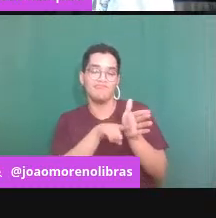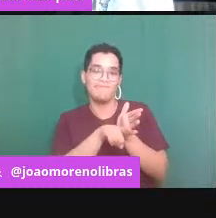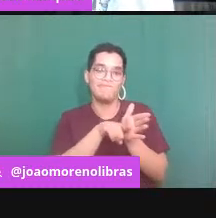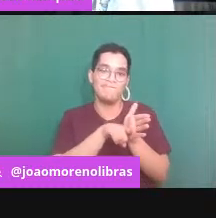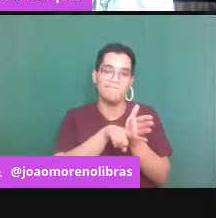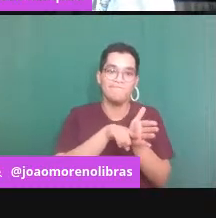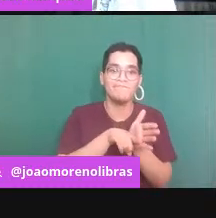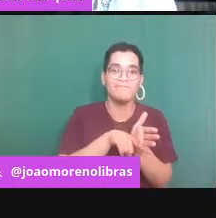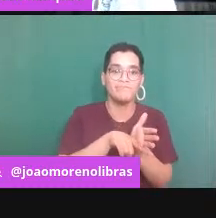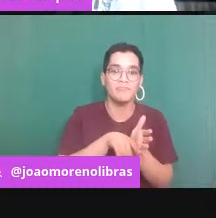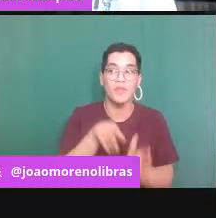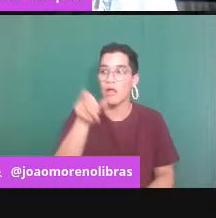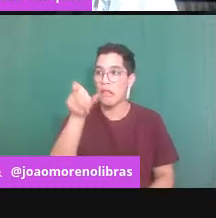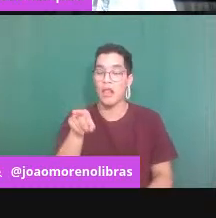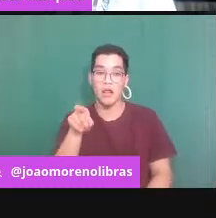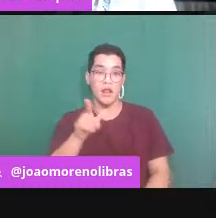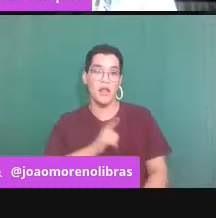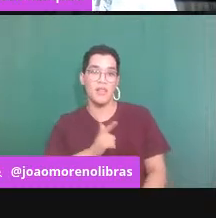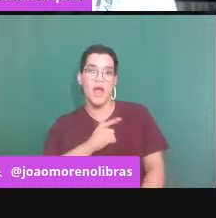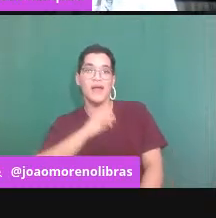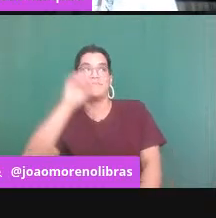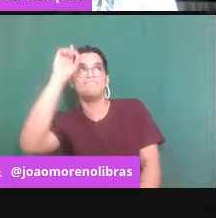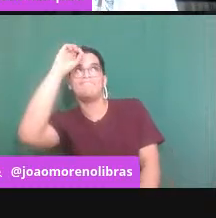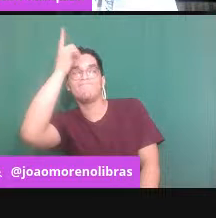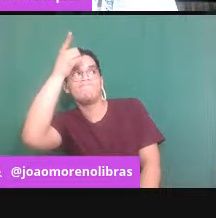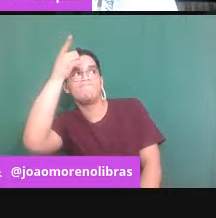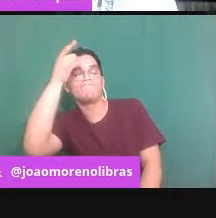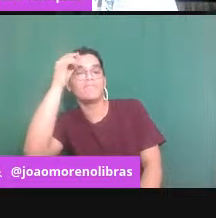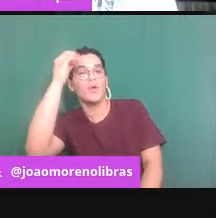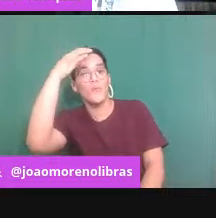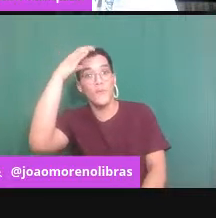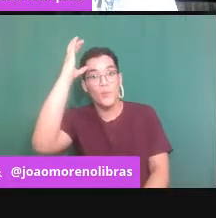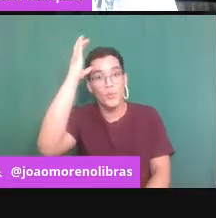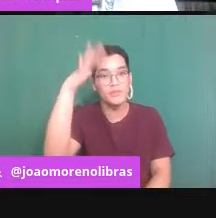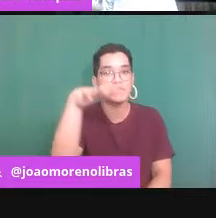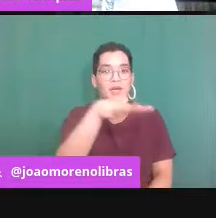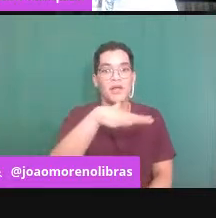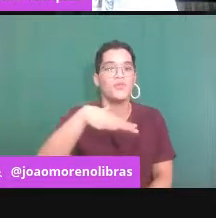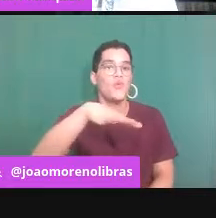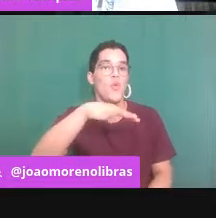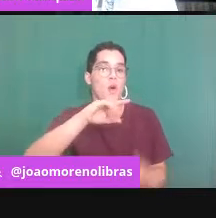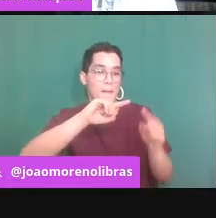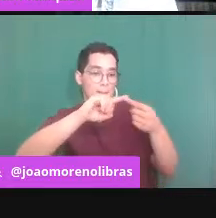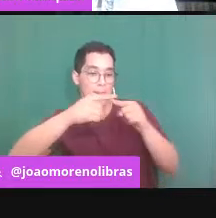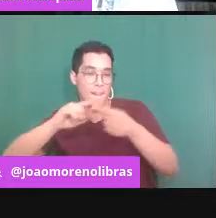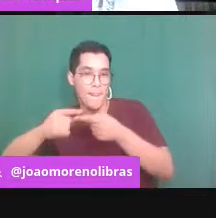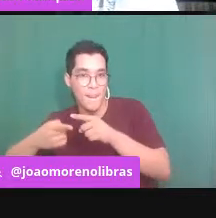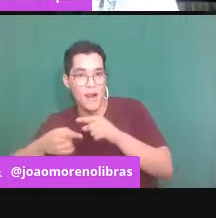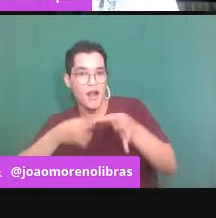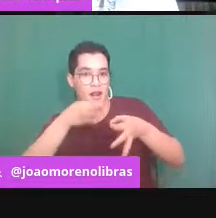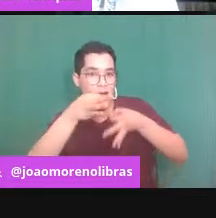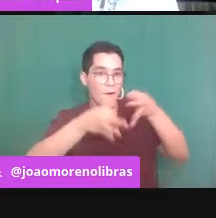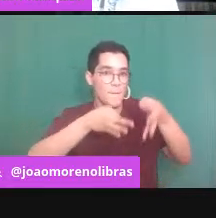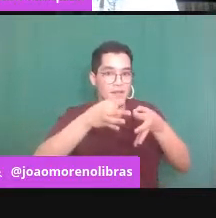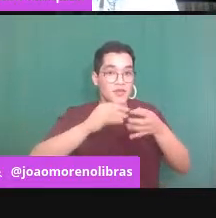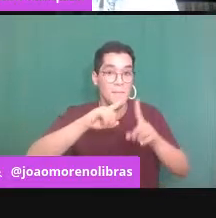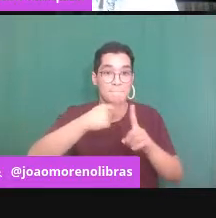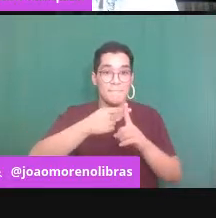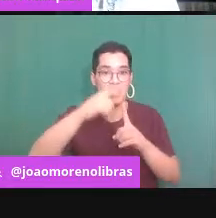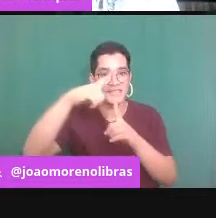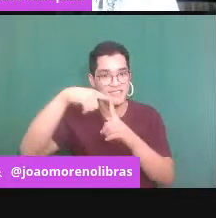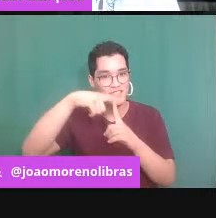uma hipótese, que o conhecimento acerca do plano, das sequências argumentativas e dos tipos de argumentos, dos